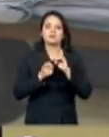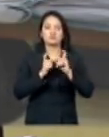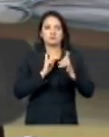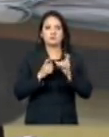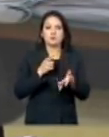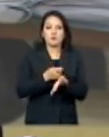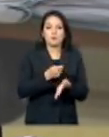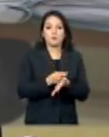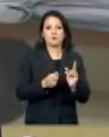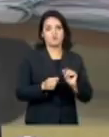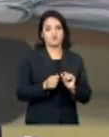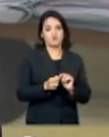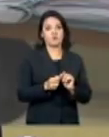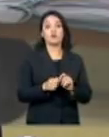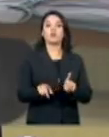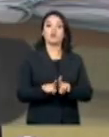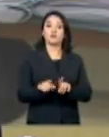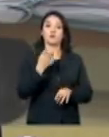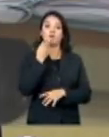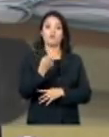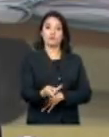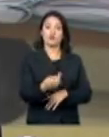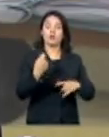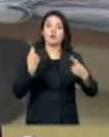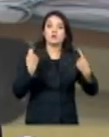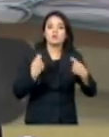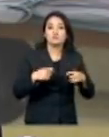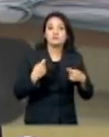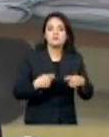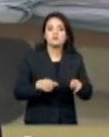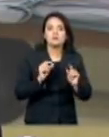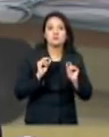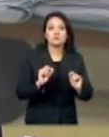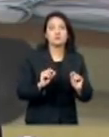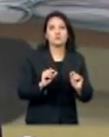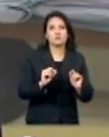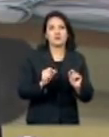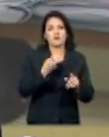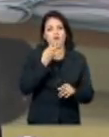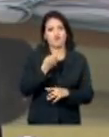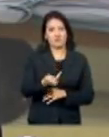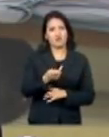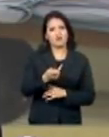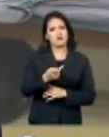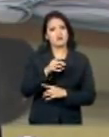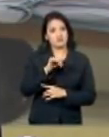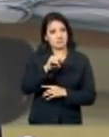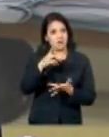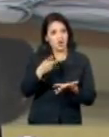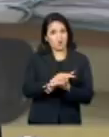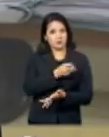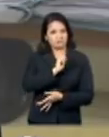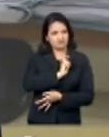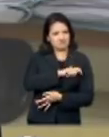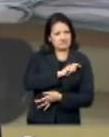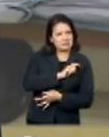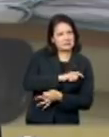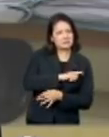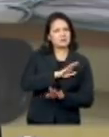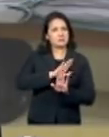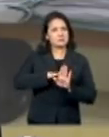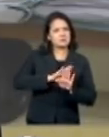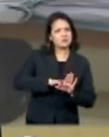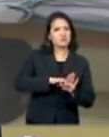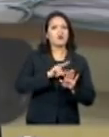alega que acabaria por ditar a eventual alegação de má fé na concessão de tais anistia com fundamento para afastar a